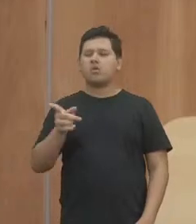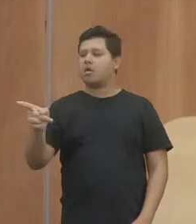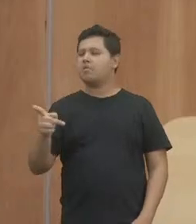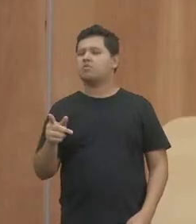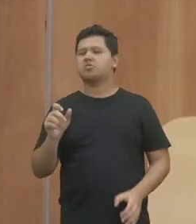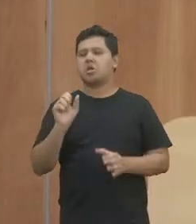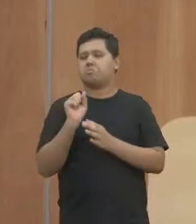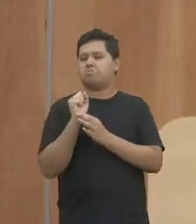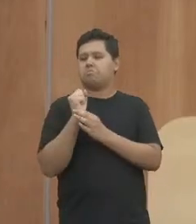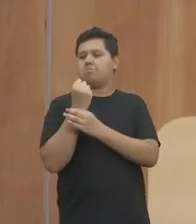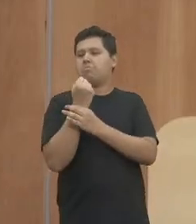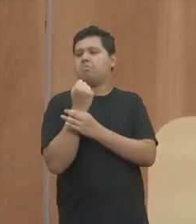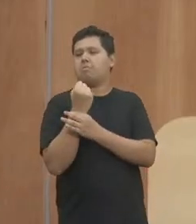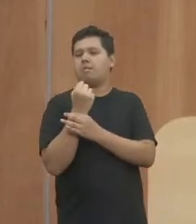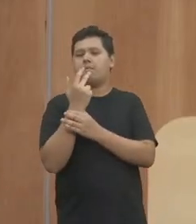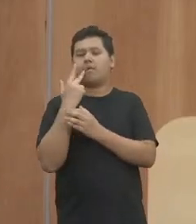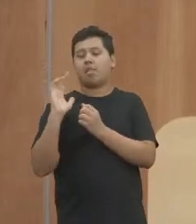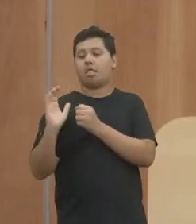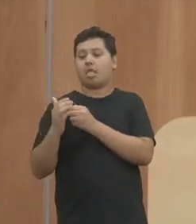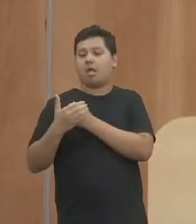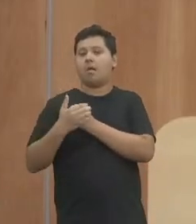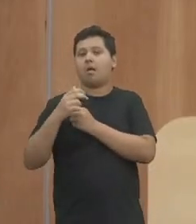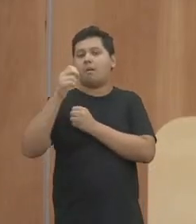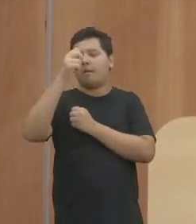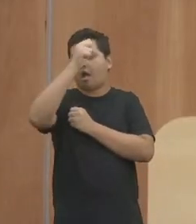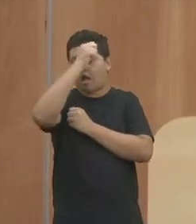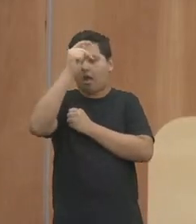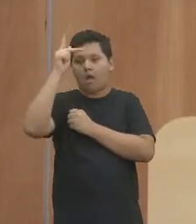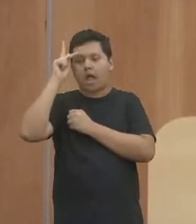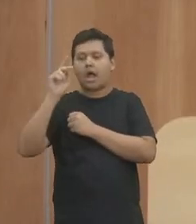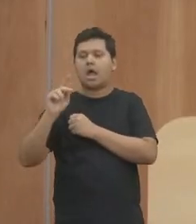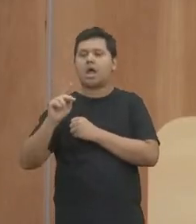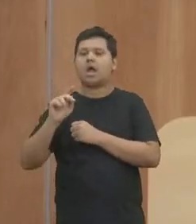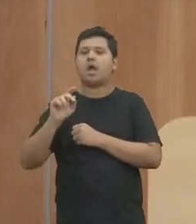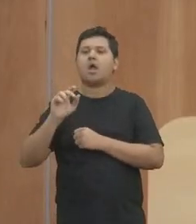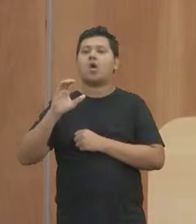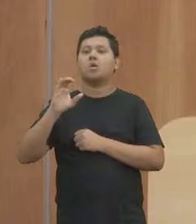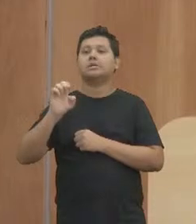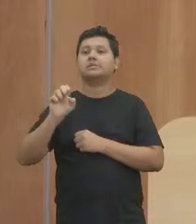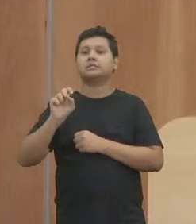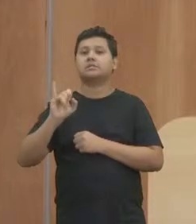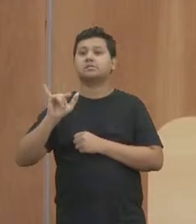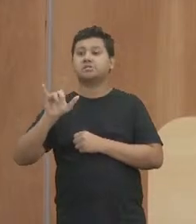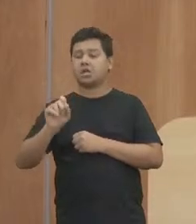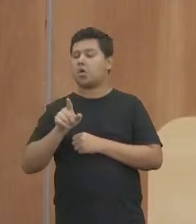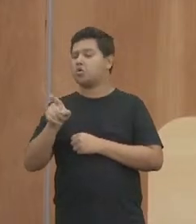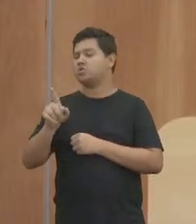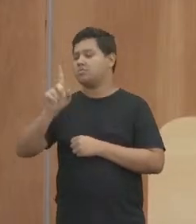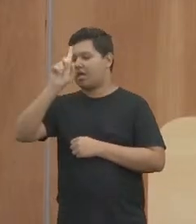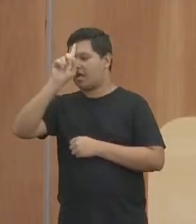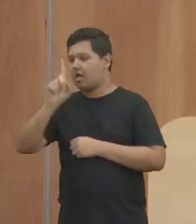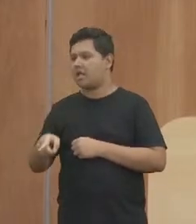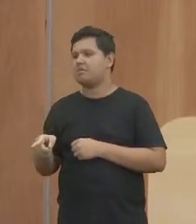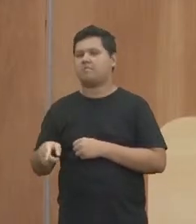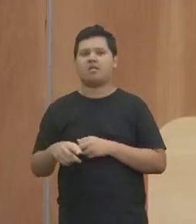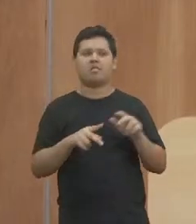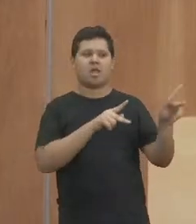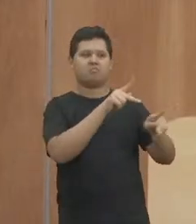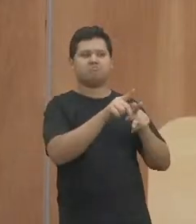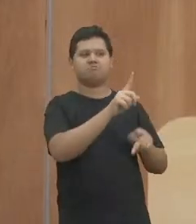os céus, em vez de atender os anseios da população, você está ignorando o que o seu chefe manda para fazer o que o Celso manda.